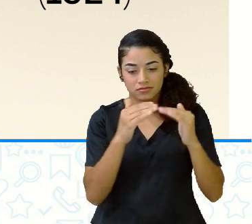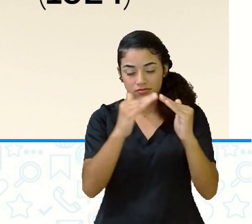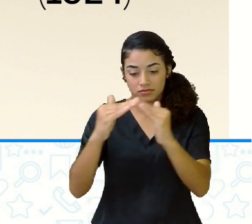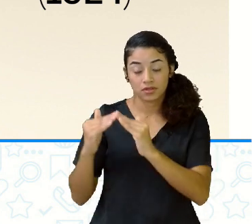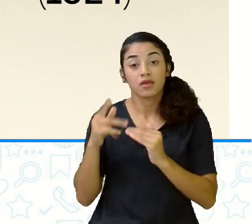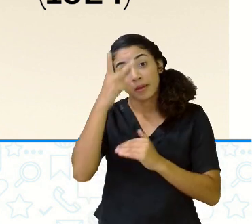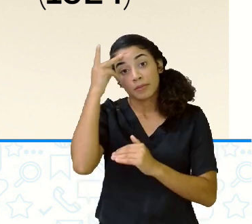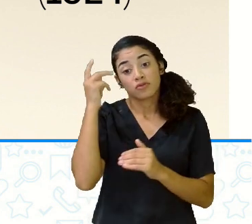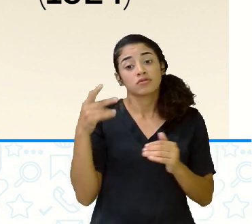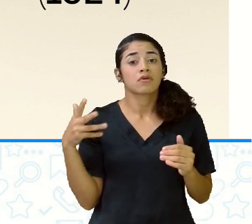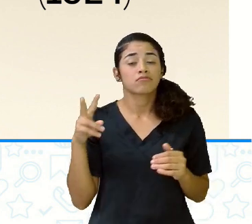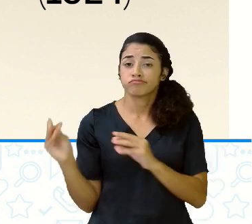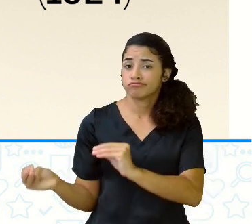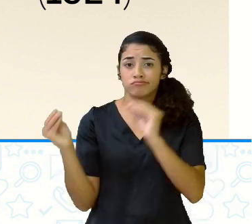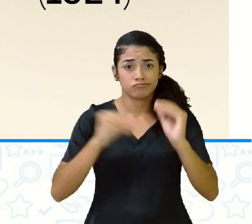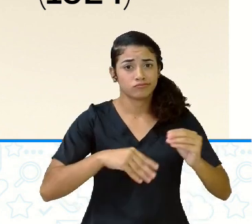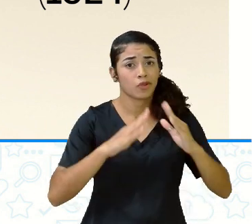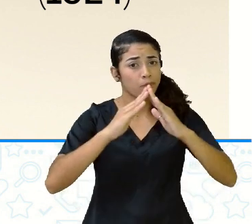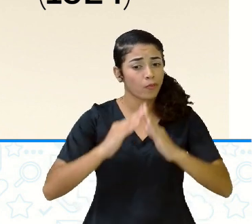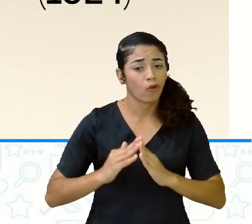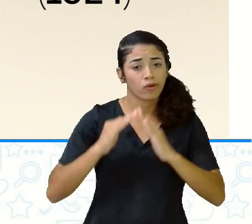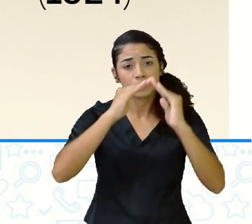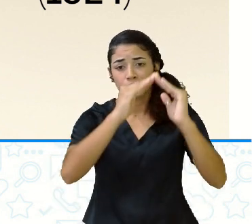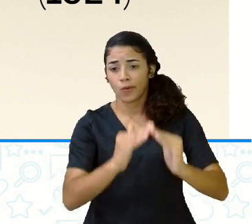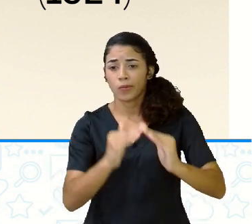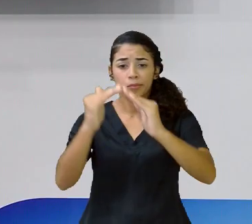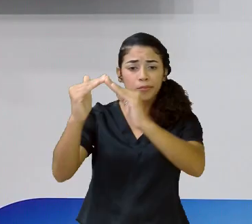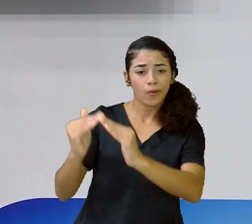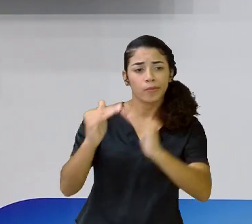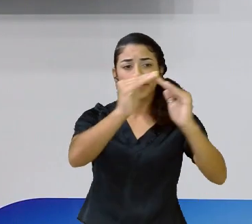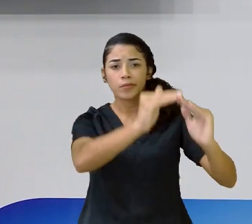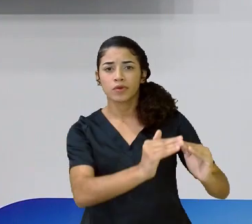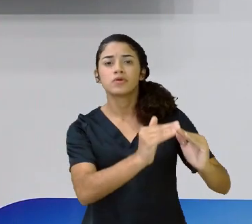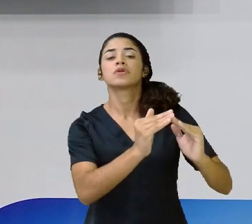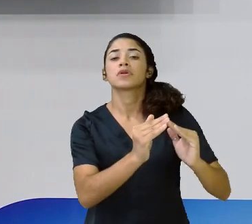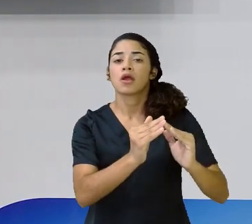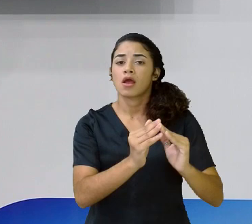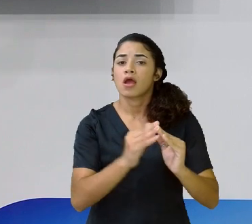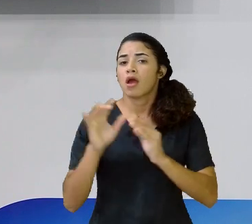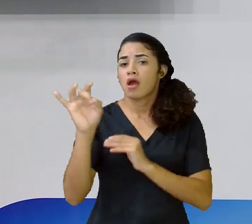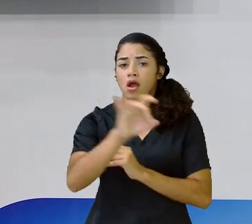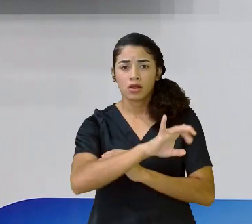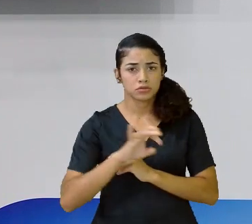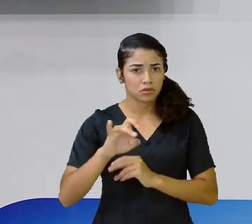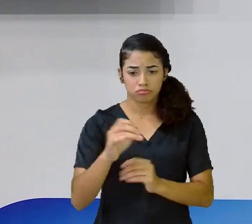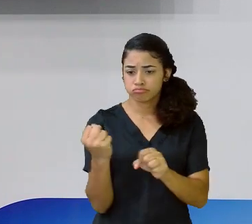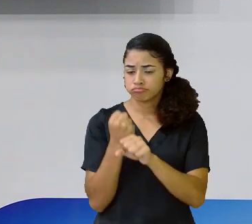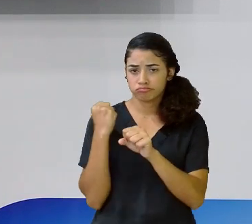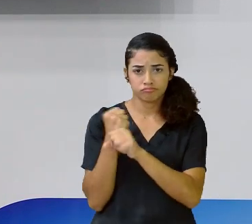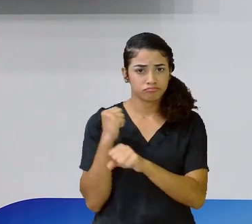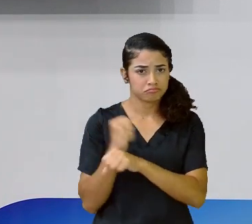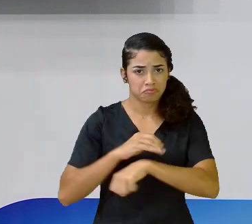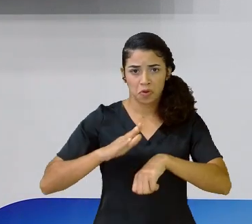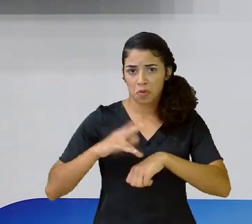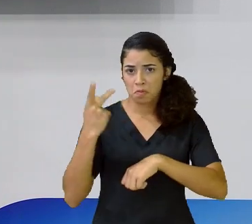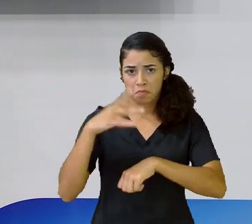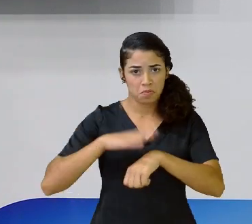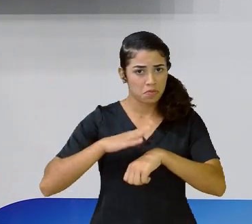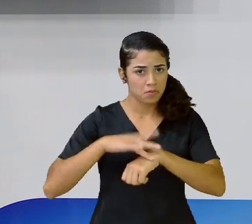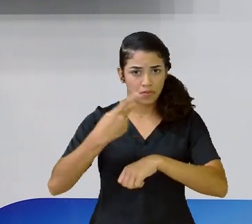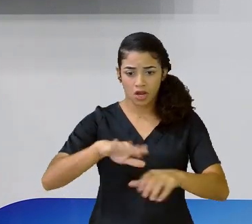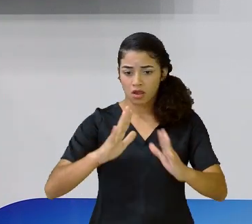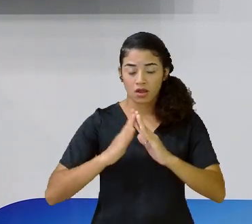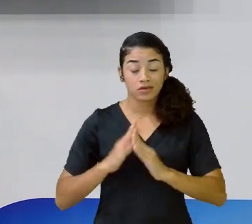pessoas foram ali morando da forma que conseguiam morar. Cada um ia fazendo a sua casinha de uma forma